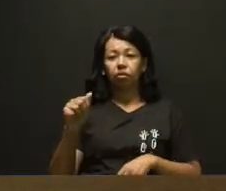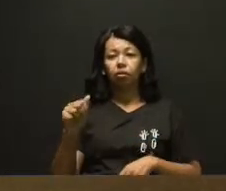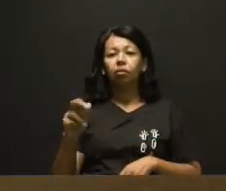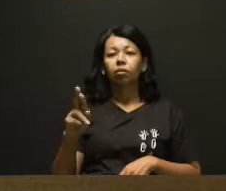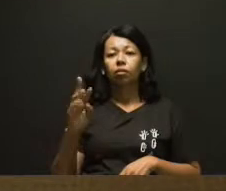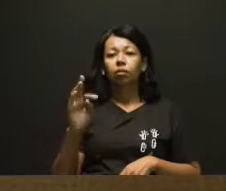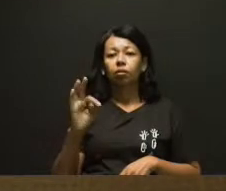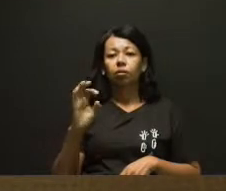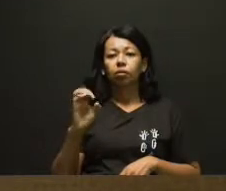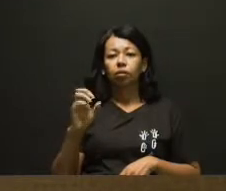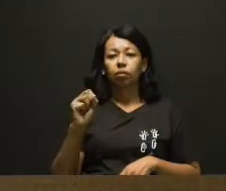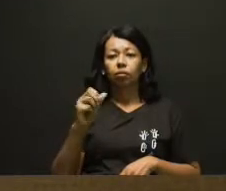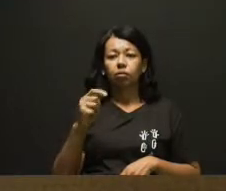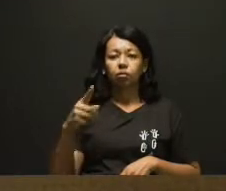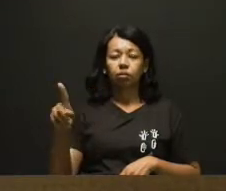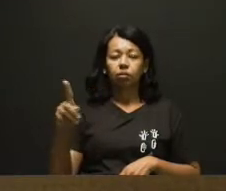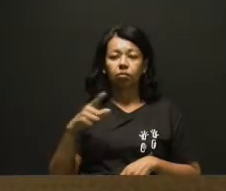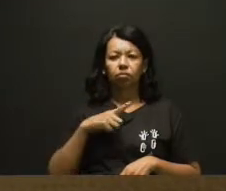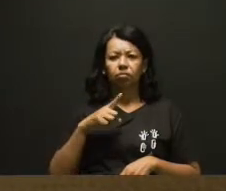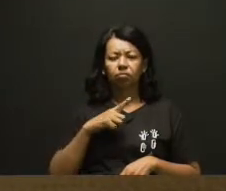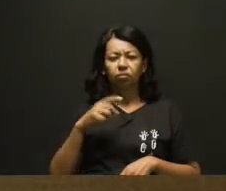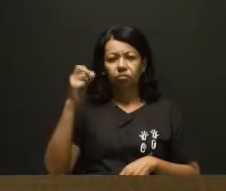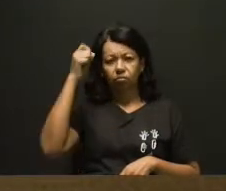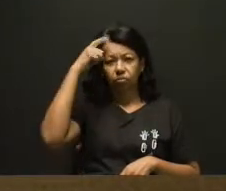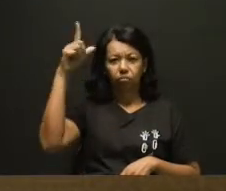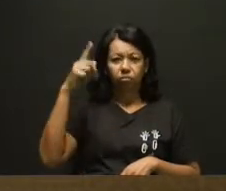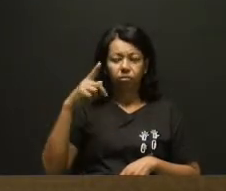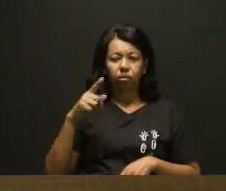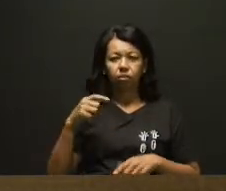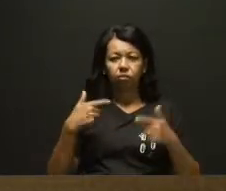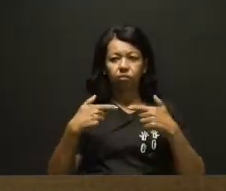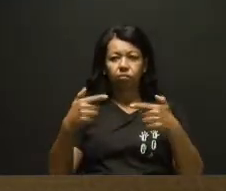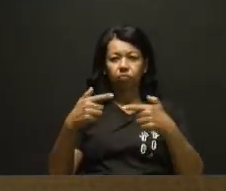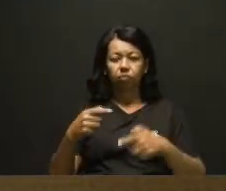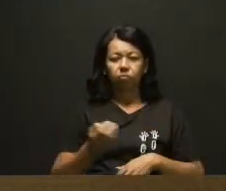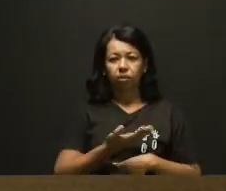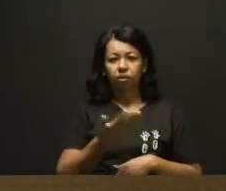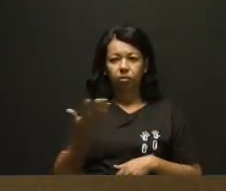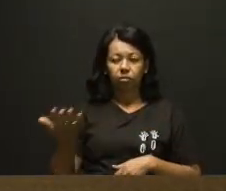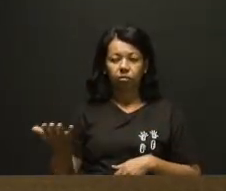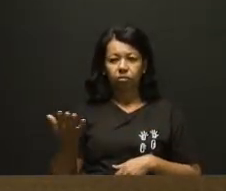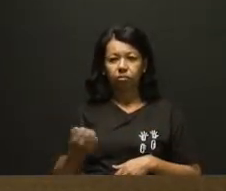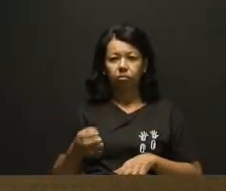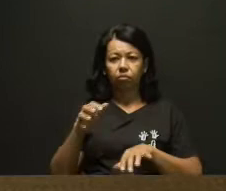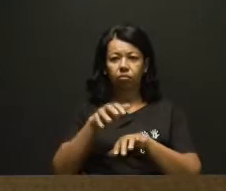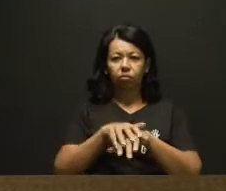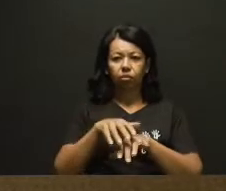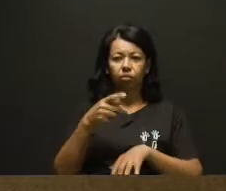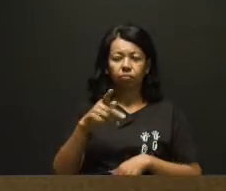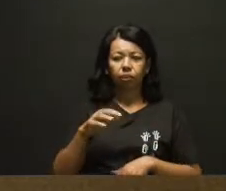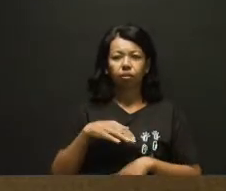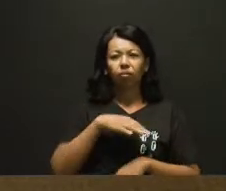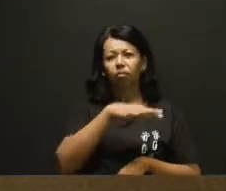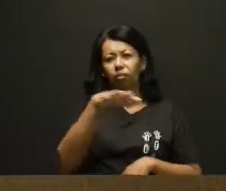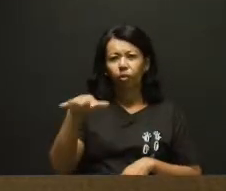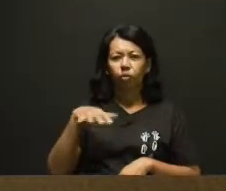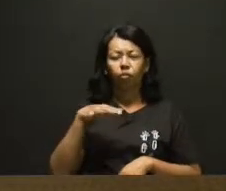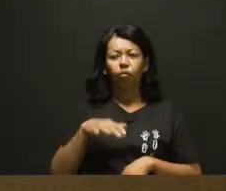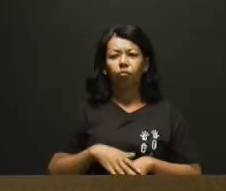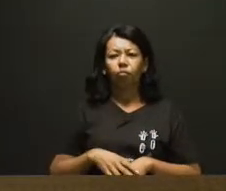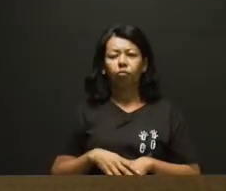bandeira com o lema luta cultura para todos então esta questão da inclusão dos para todos ou inclusão sem